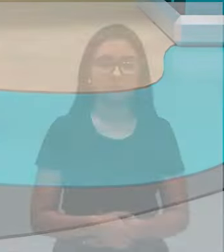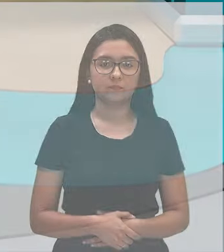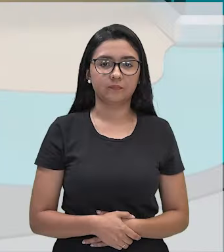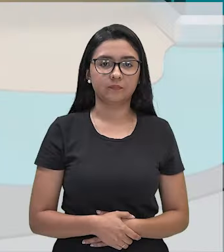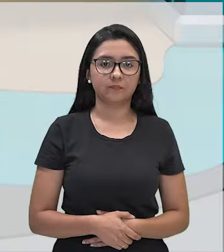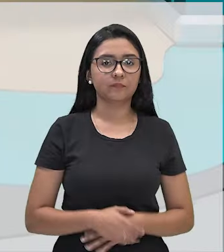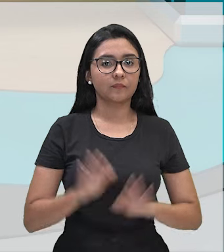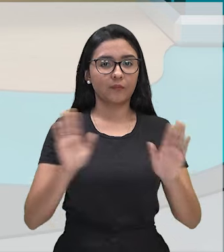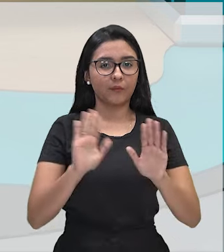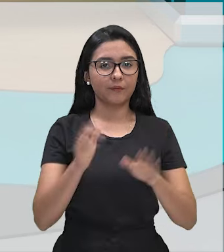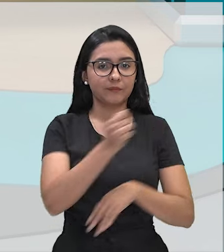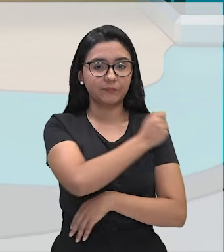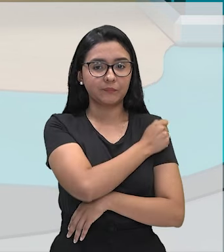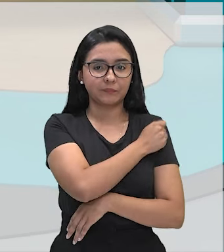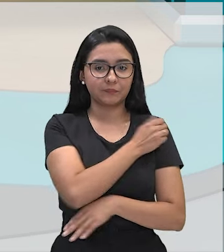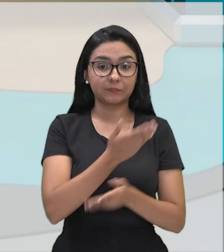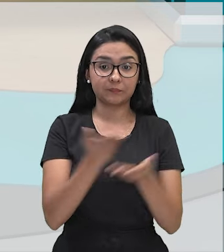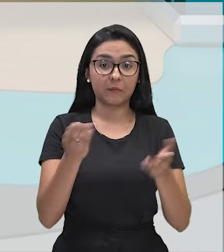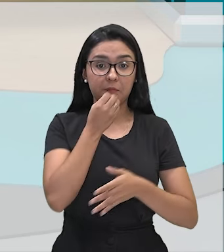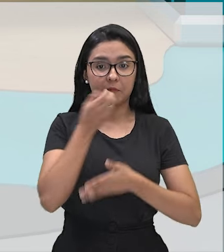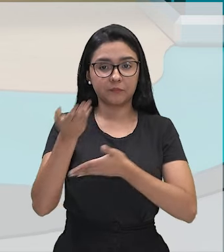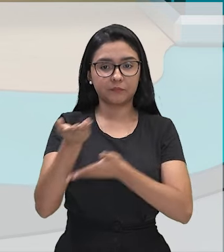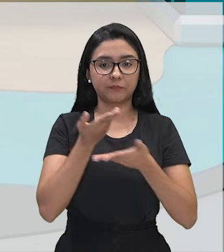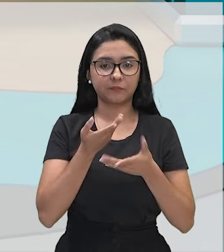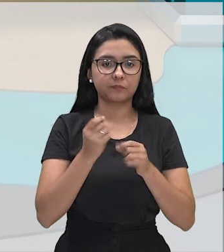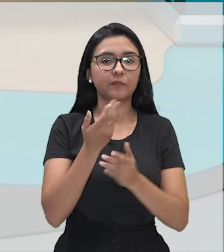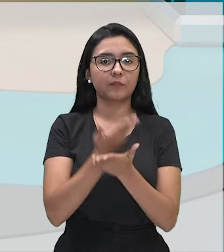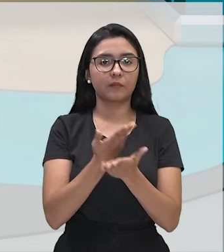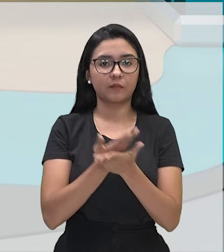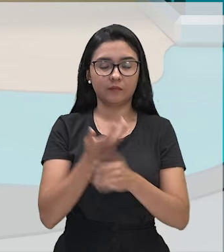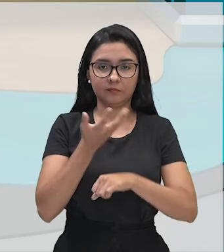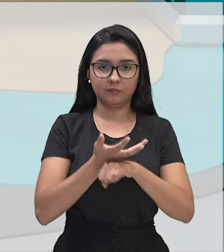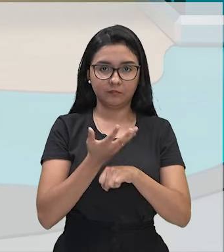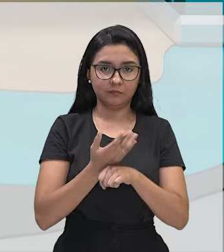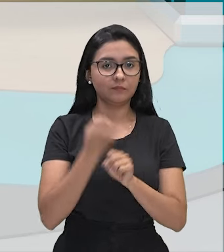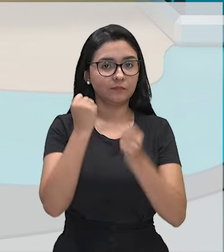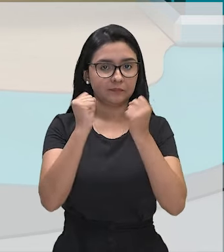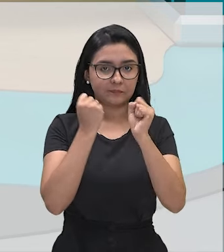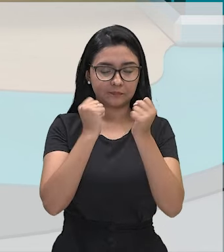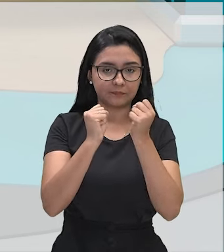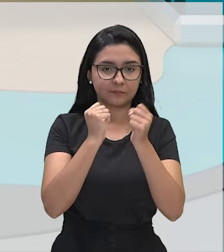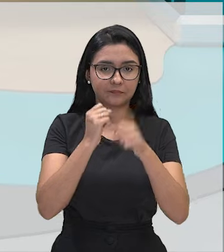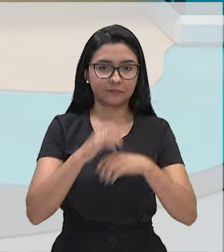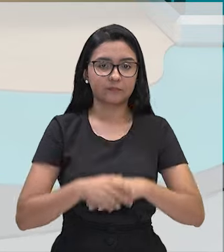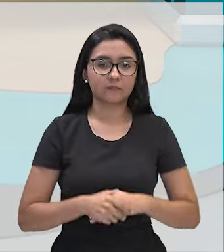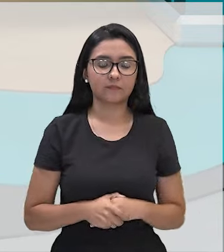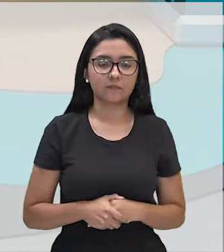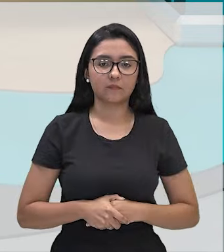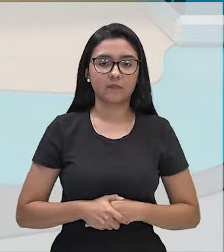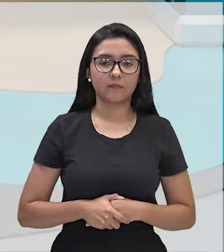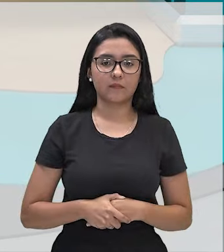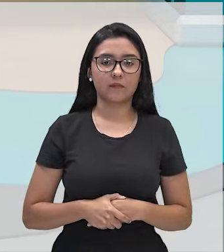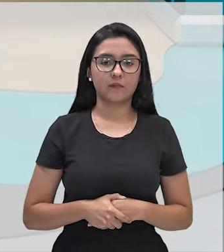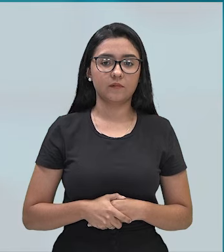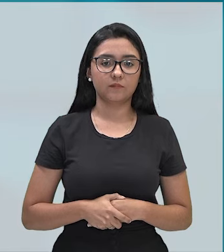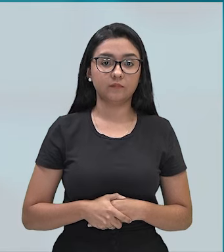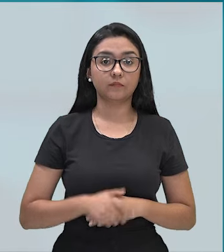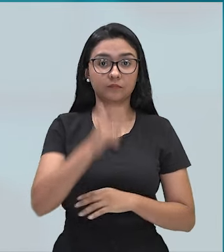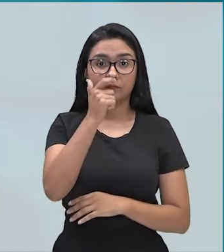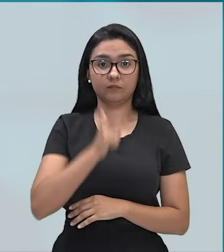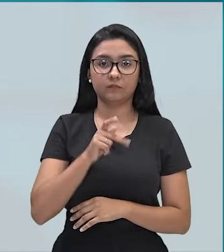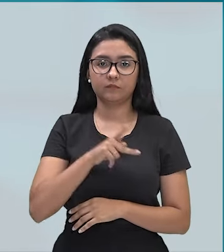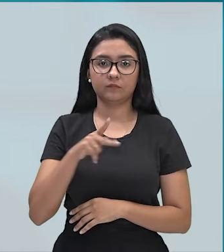olá meu povo muito bem-vindos a mais uma aula desse componente maravilhoso chamado educação física eu sou a